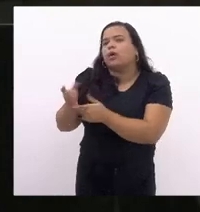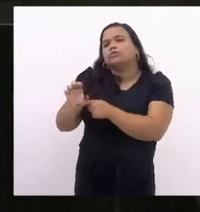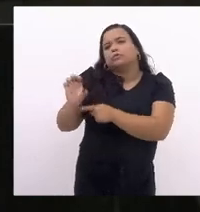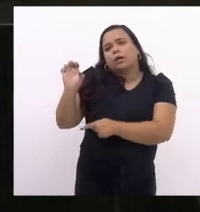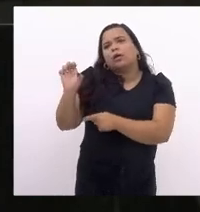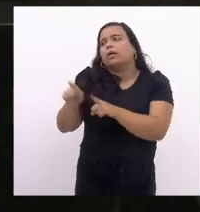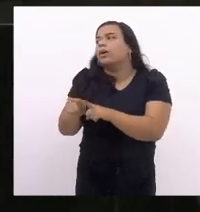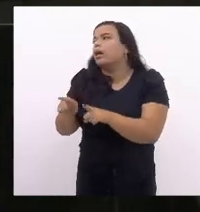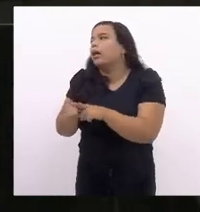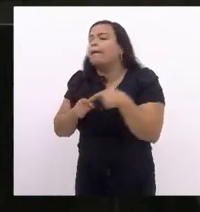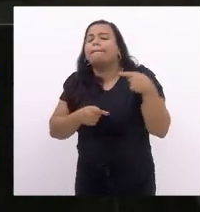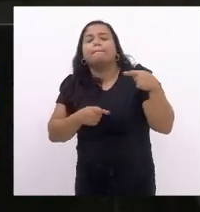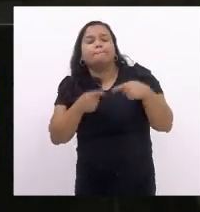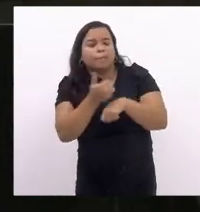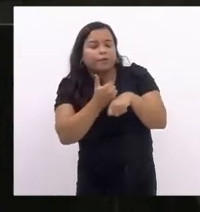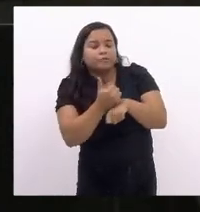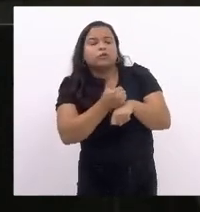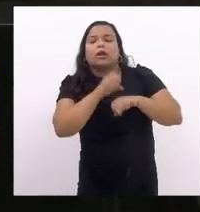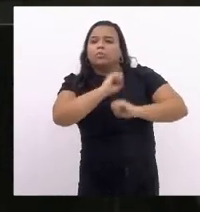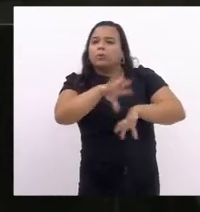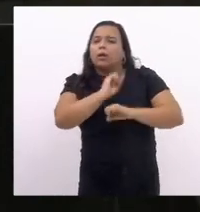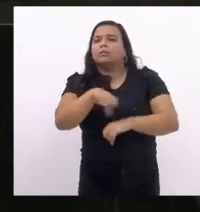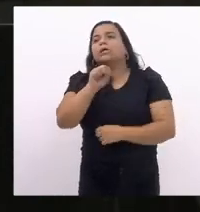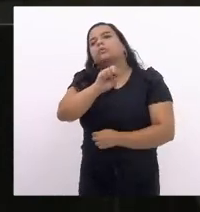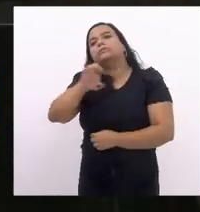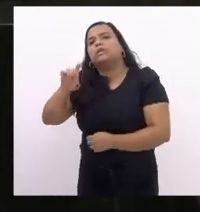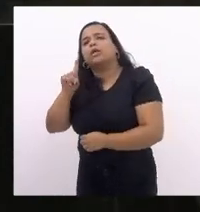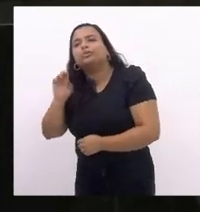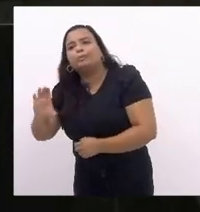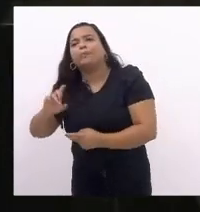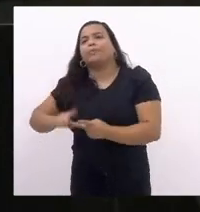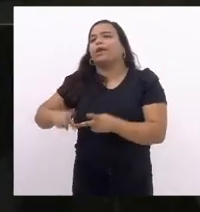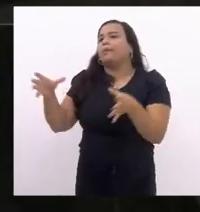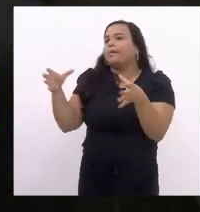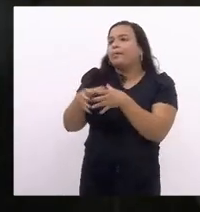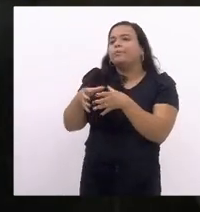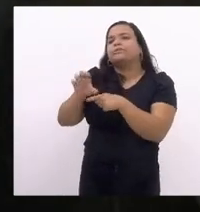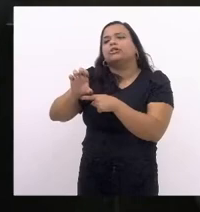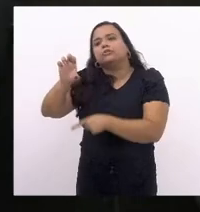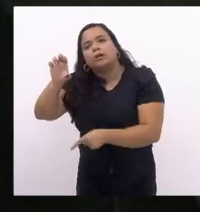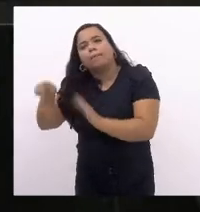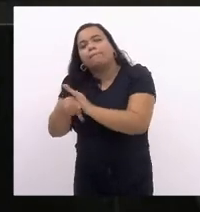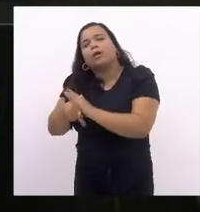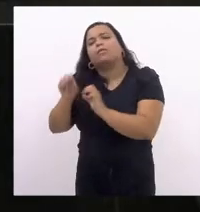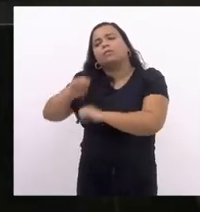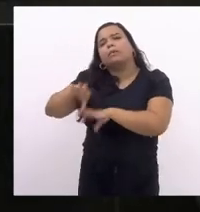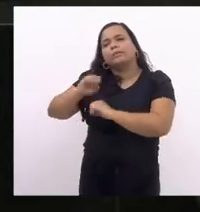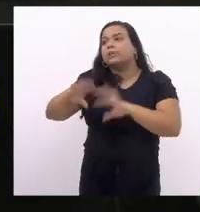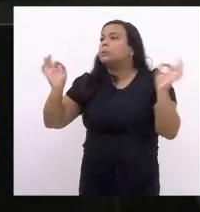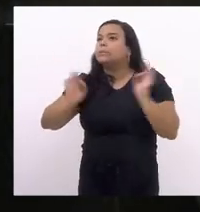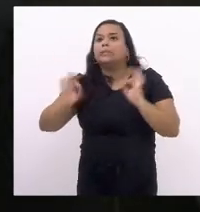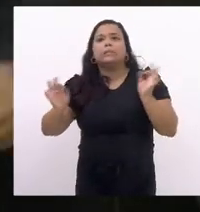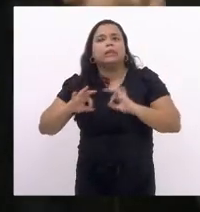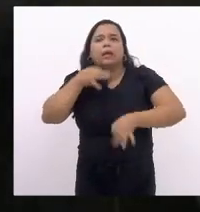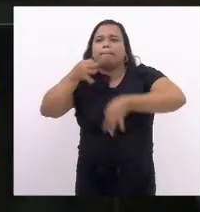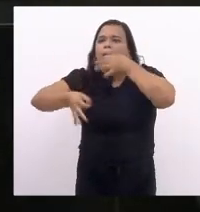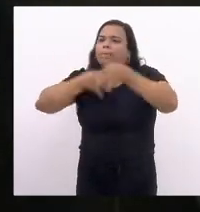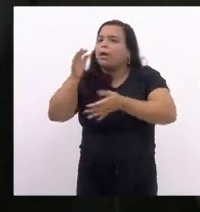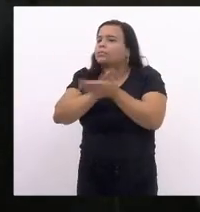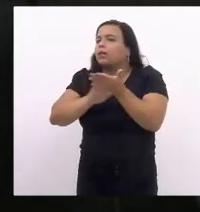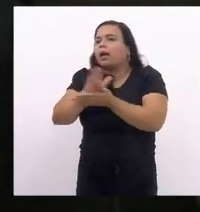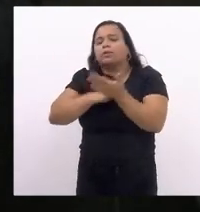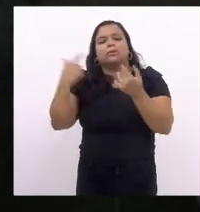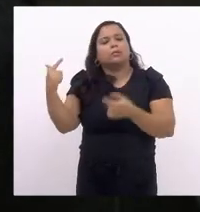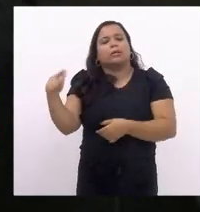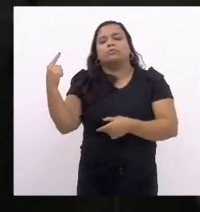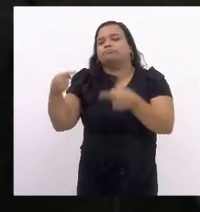com os profissionais da educação, com a SEDUC, com o Conselho Estadual de Educação, porque ninguém discutiu. As escolas não foram ouvidas, não houve nenhum debate